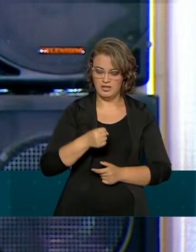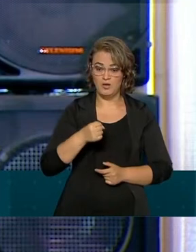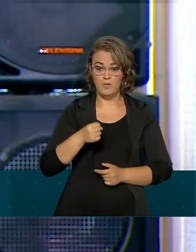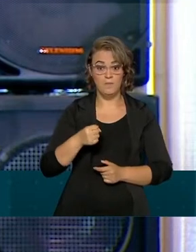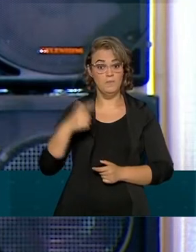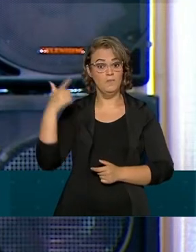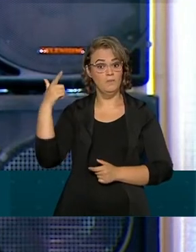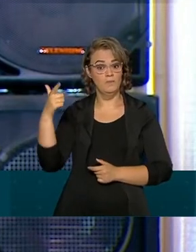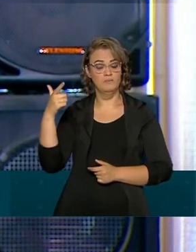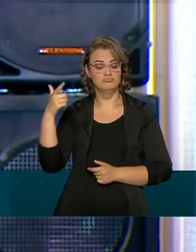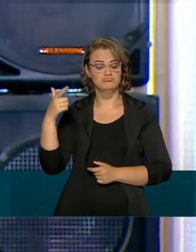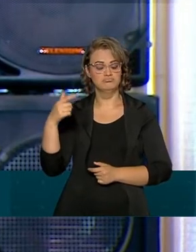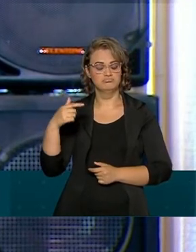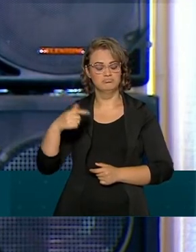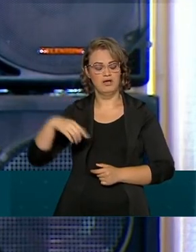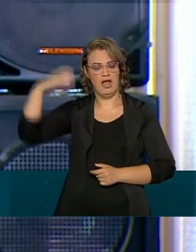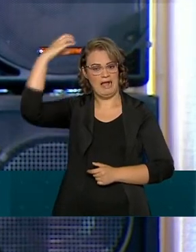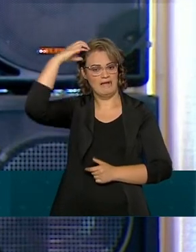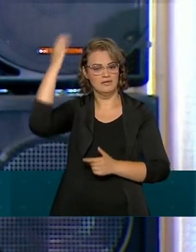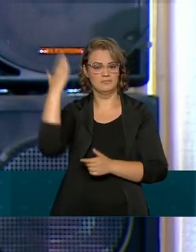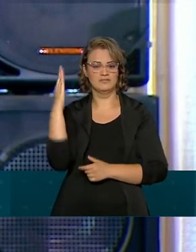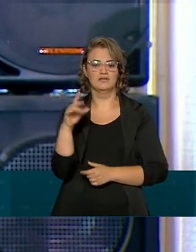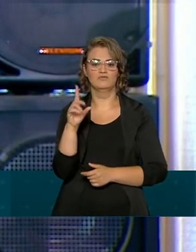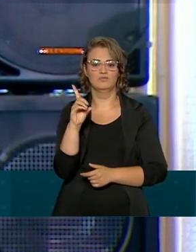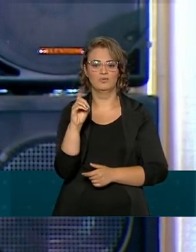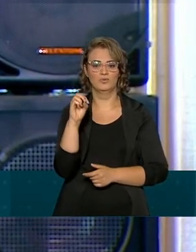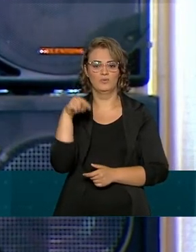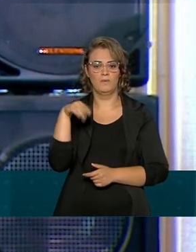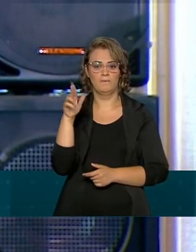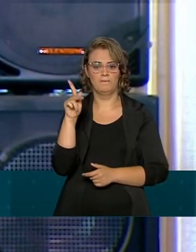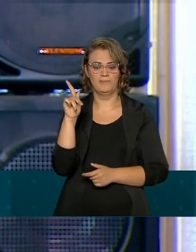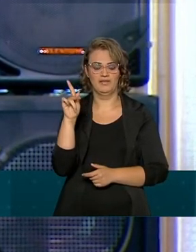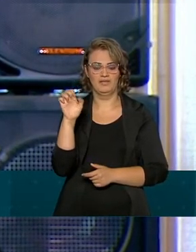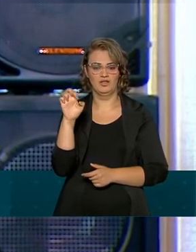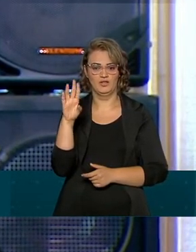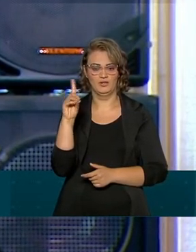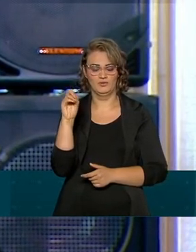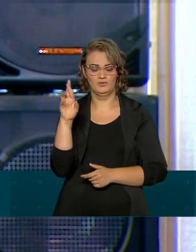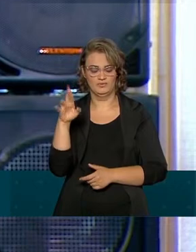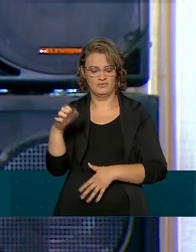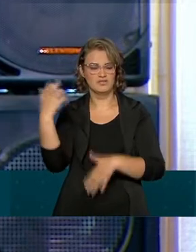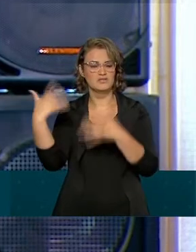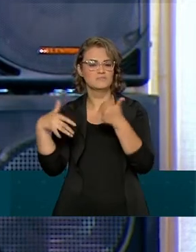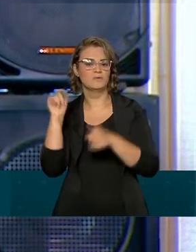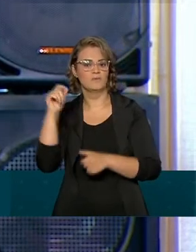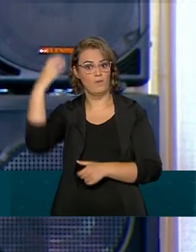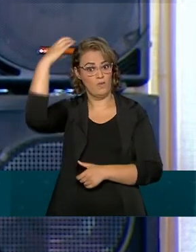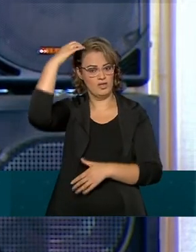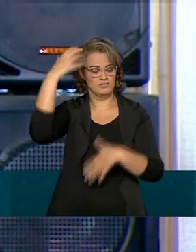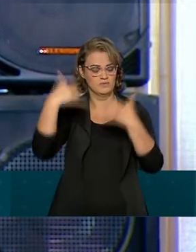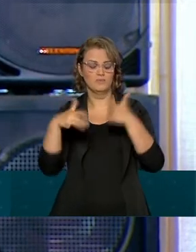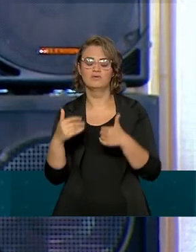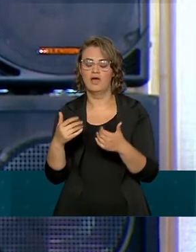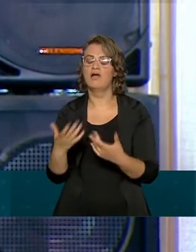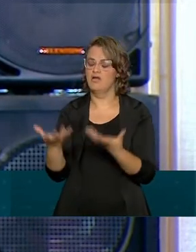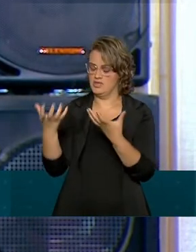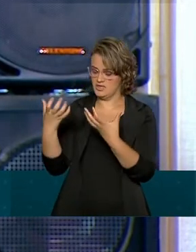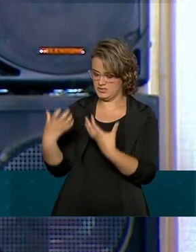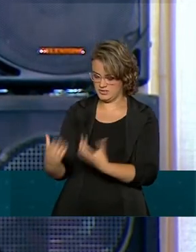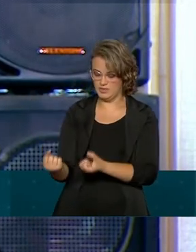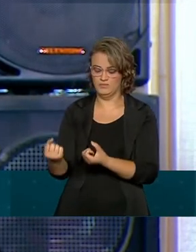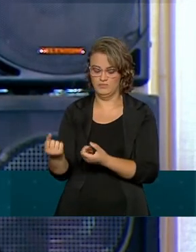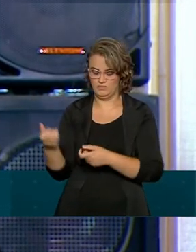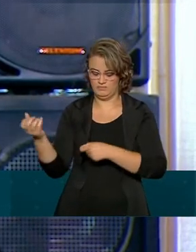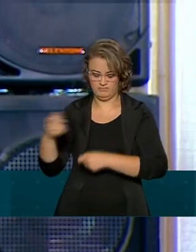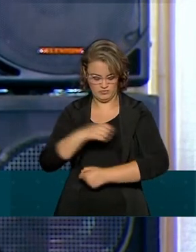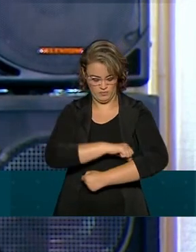Segundo para ser o comandante em chefe na guerra da Tríplice Aliança assim declarou aceita o convite a minha espada